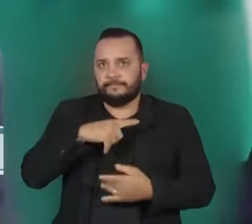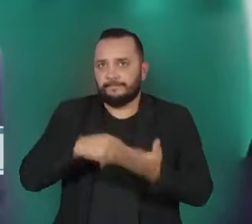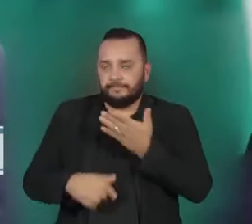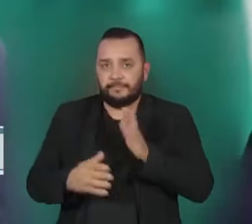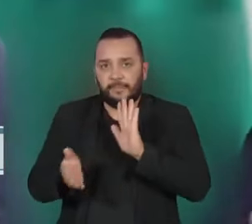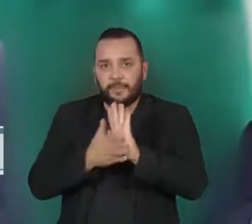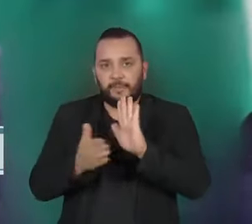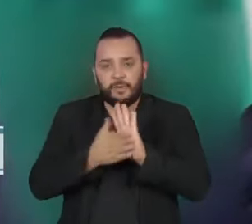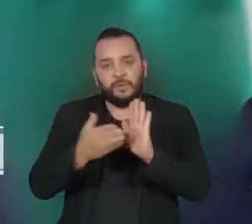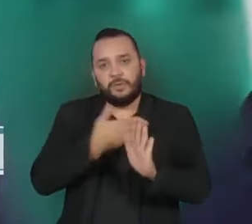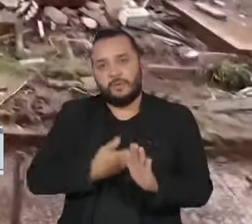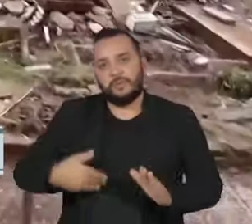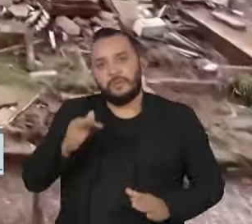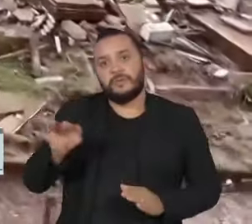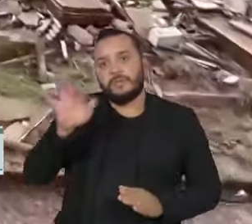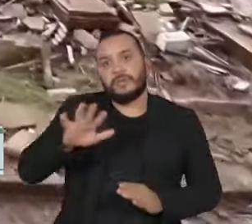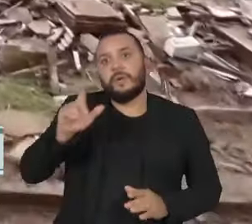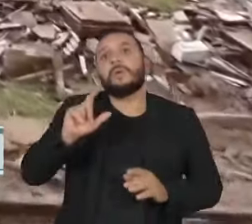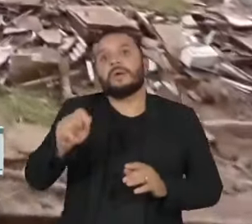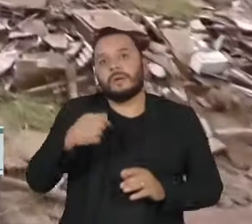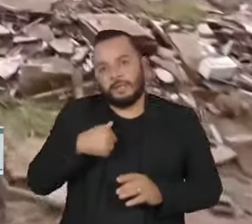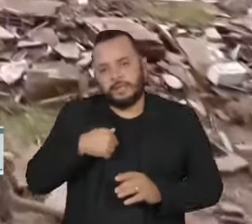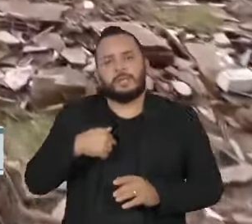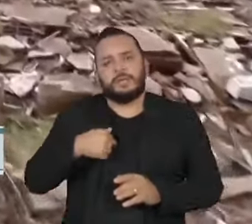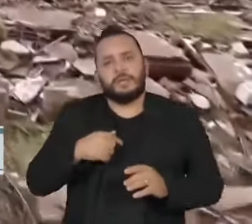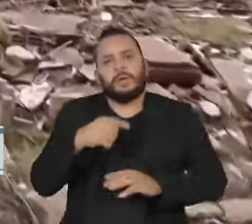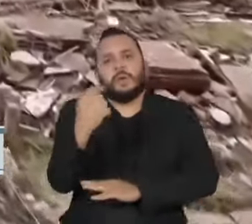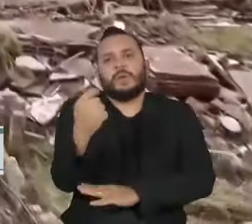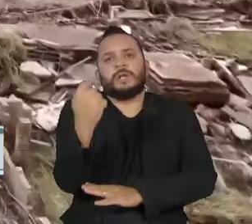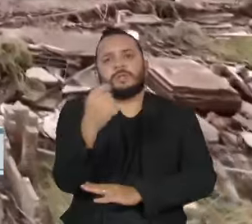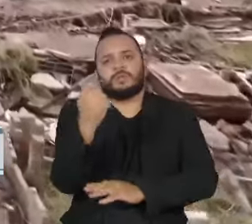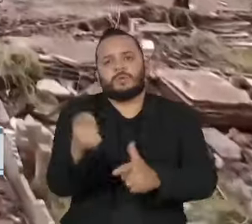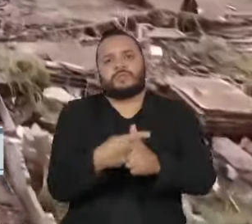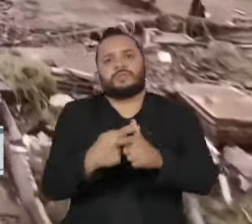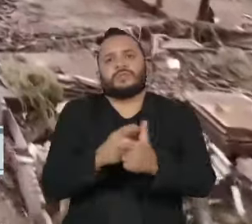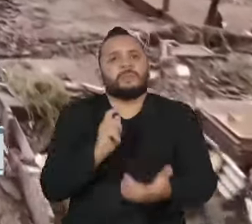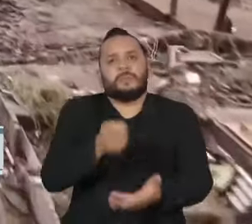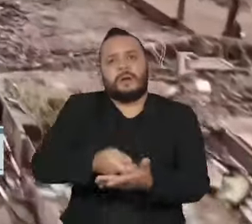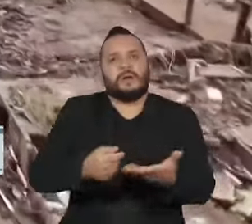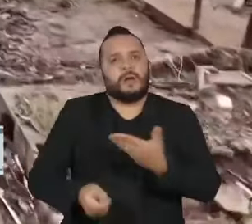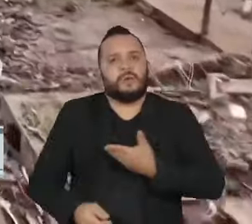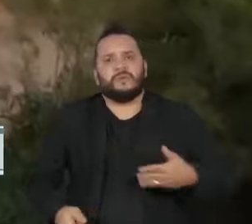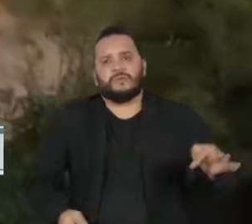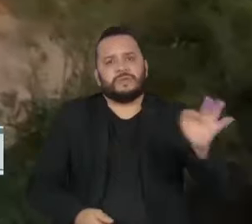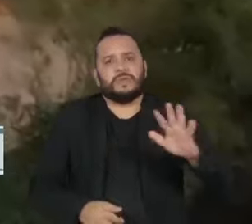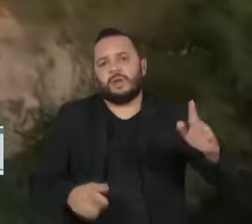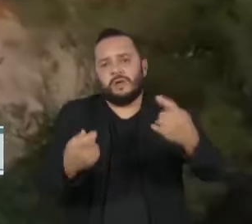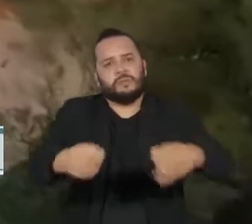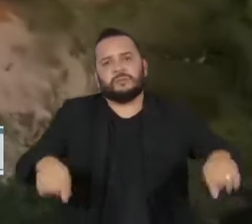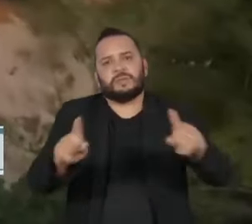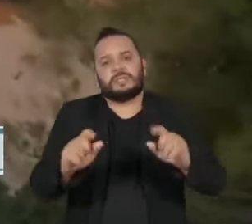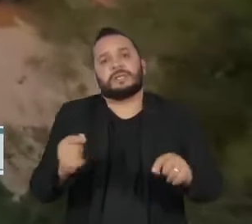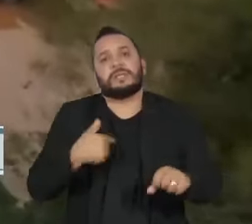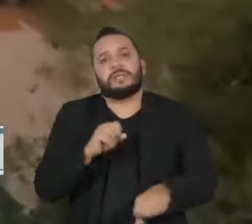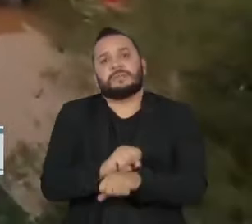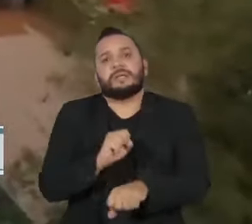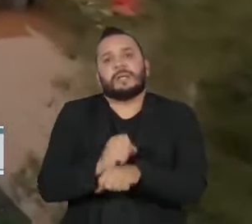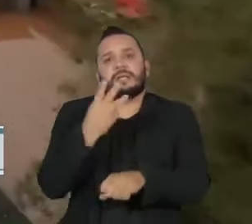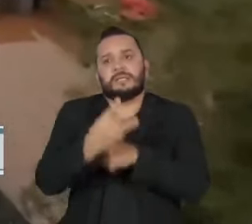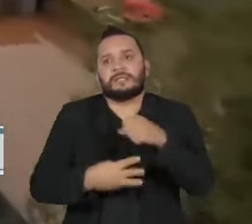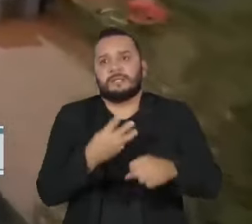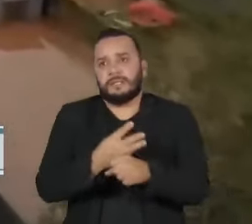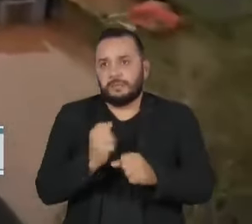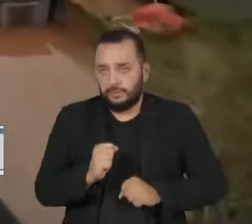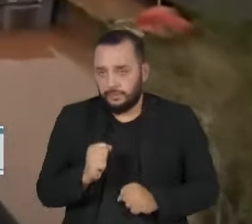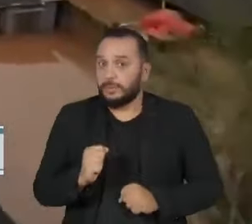a proposta do governo federal é liberar o Rio Grande do Sul do pagamento da dívida com a união por 36 meses a